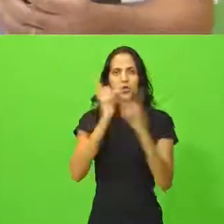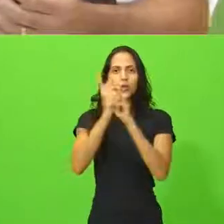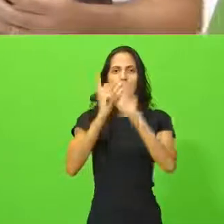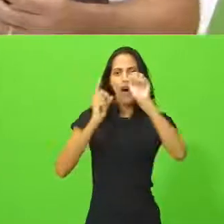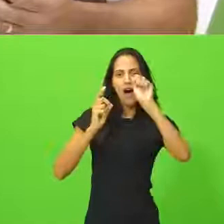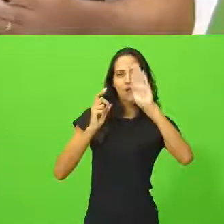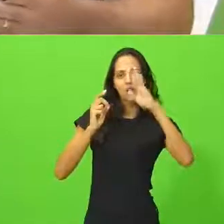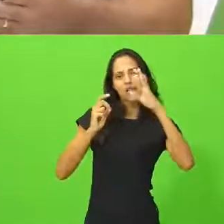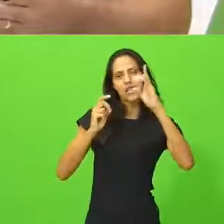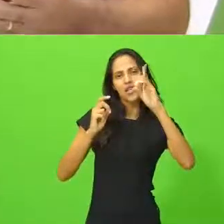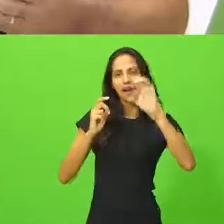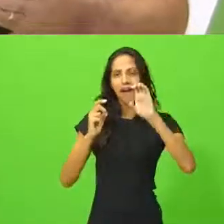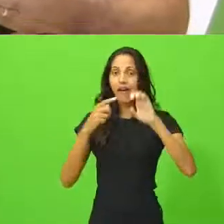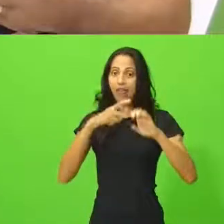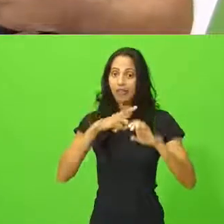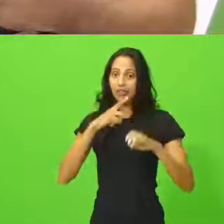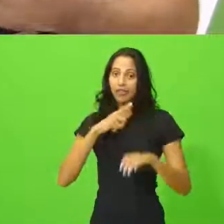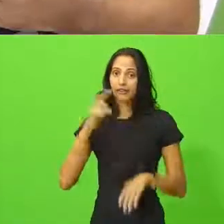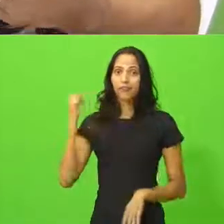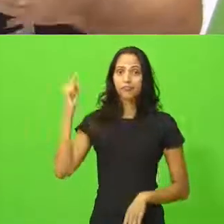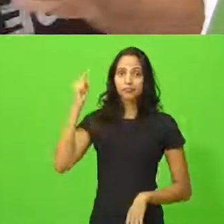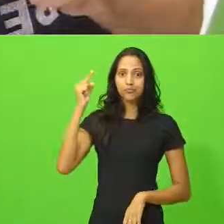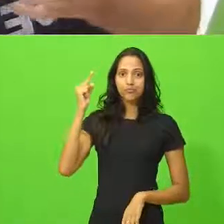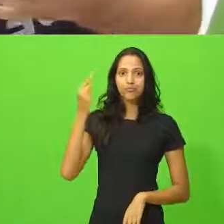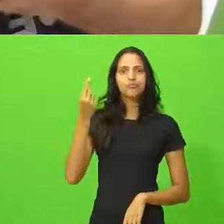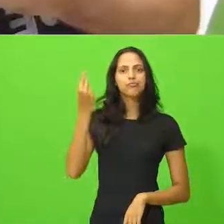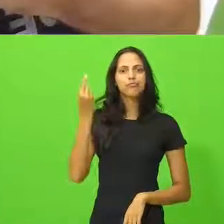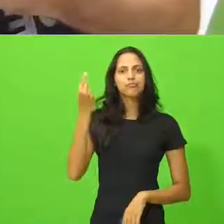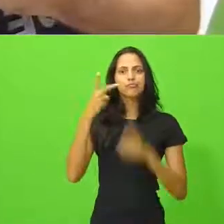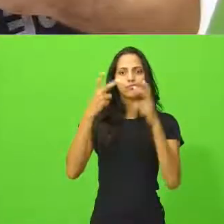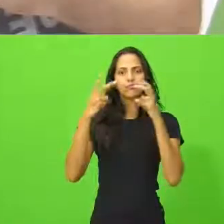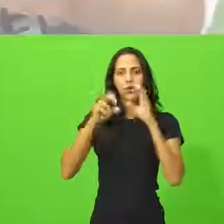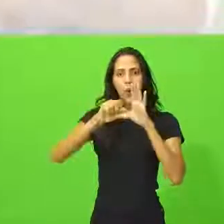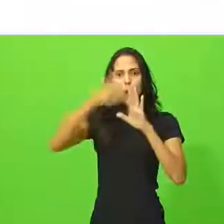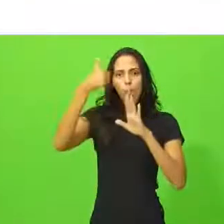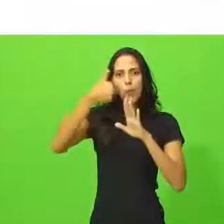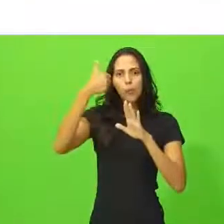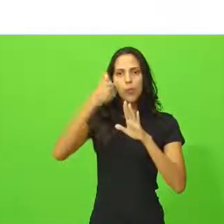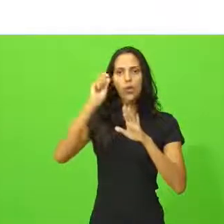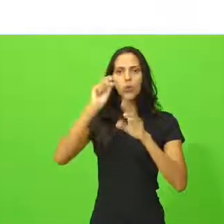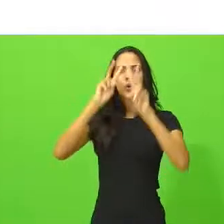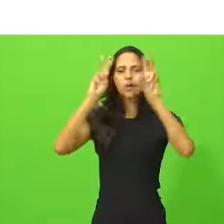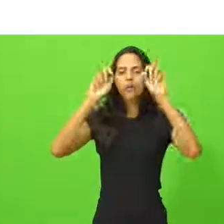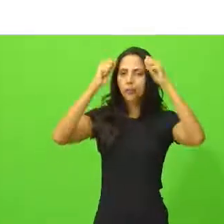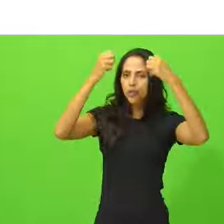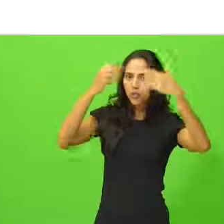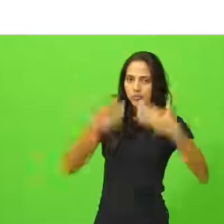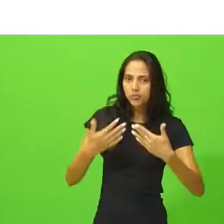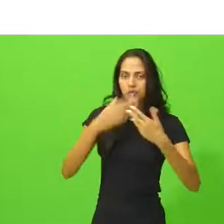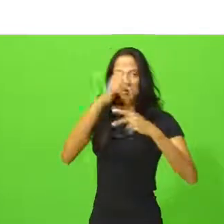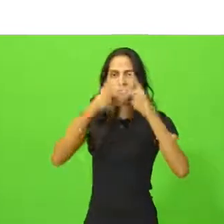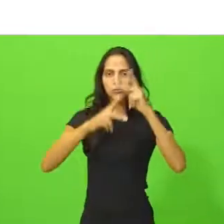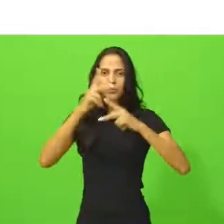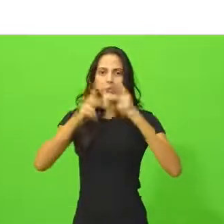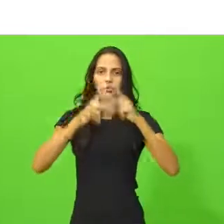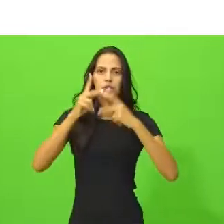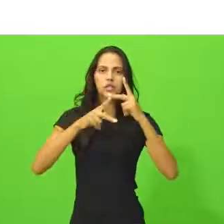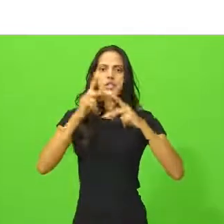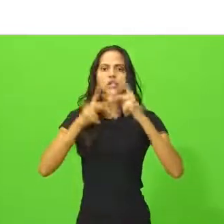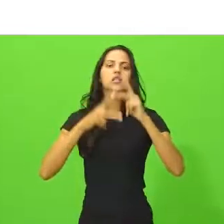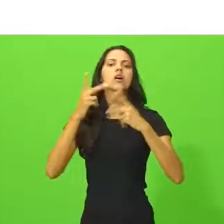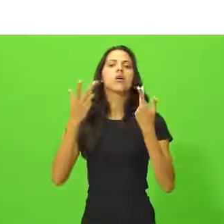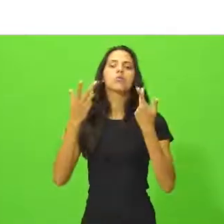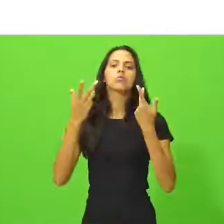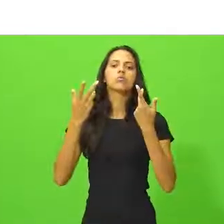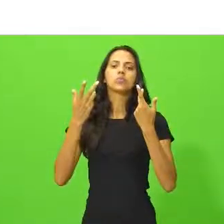dois gráficos, tá? O primeiro gráfico fala a respeito sobre a população, tá?